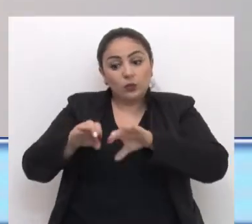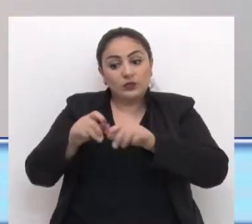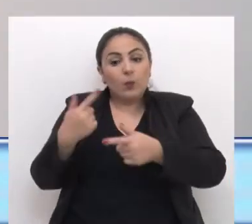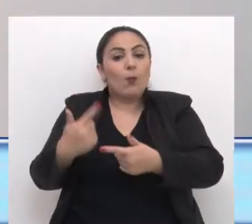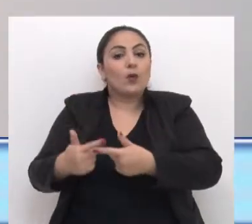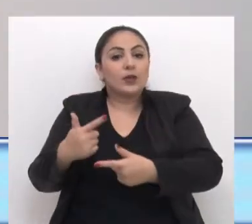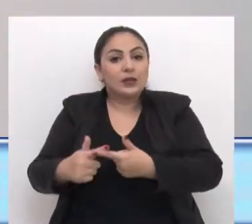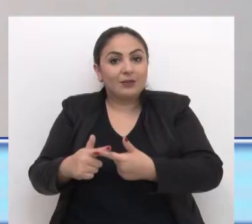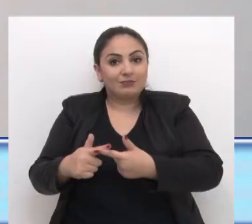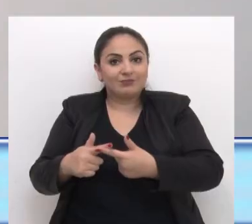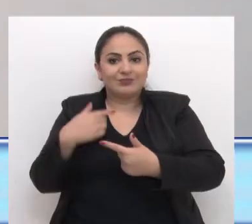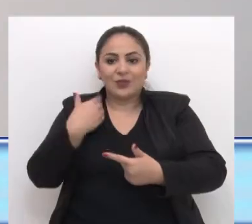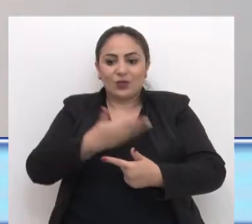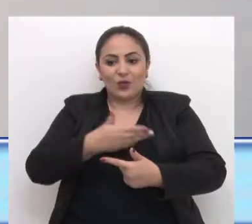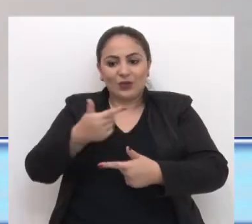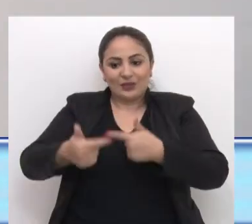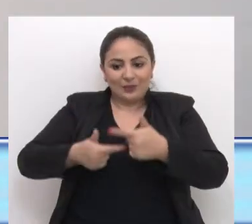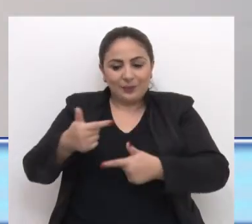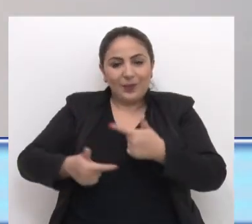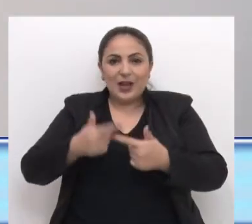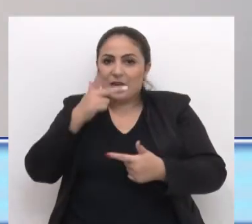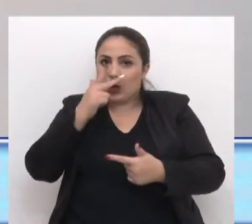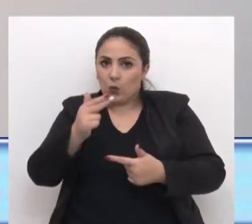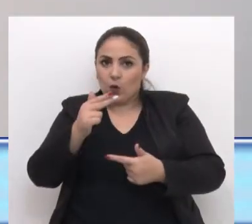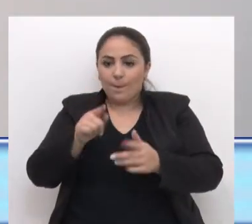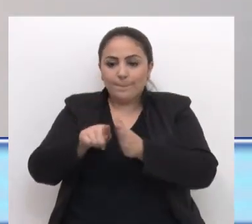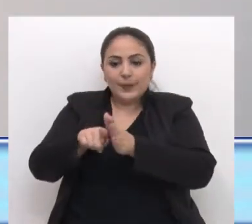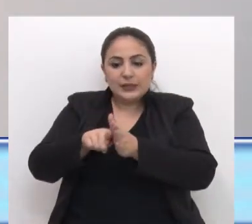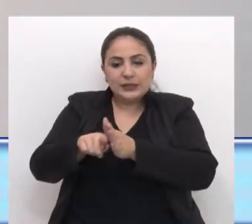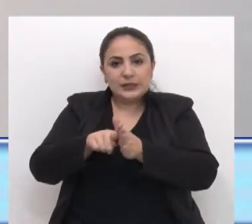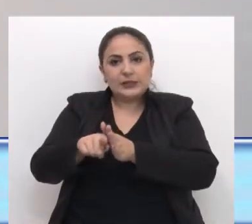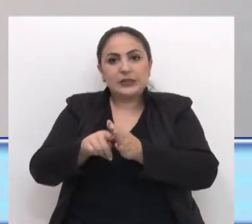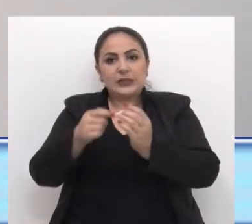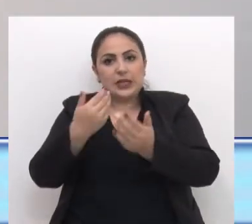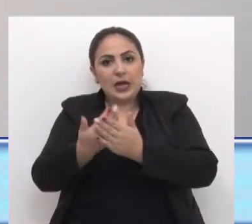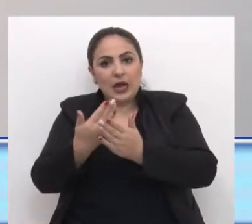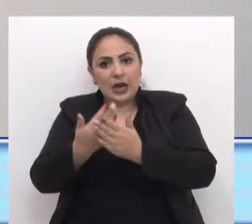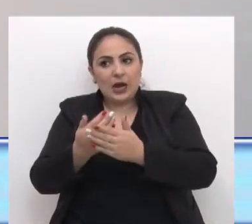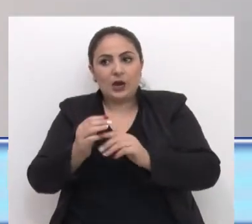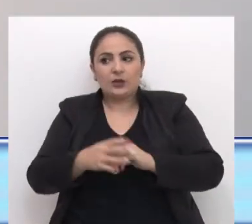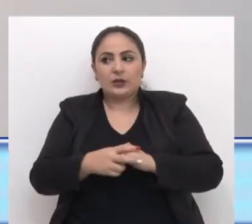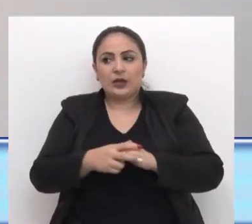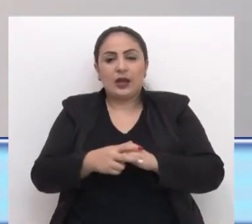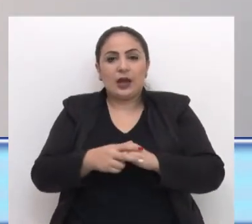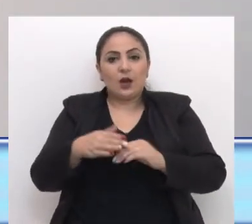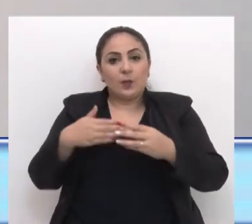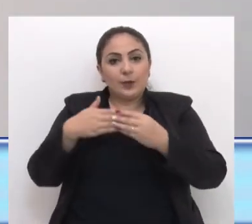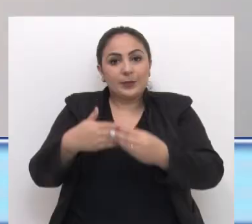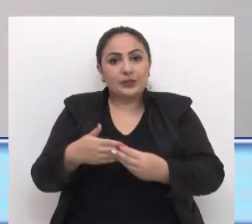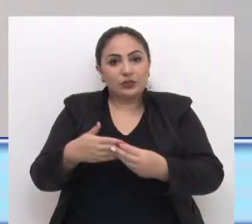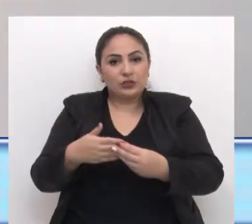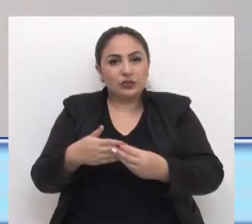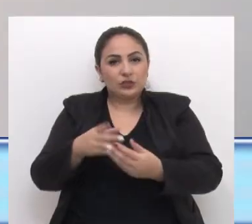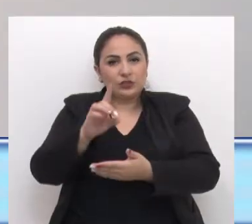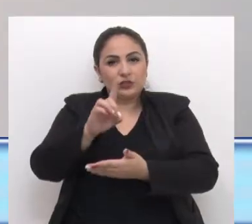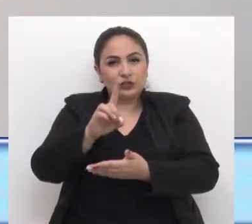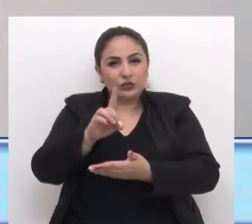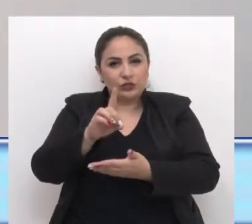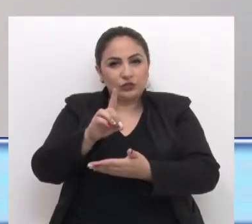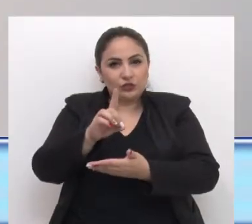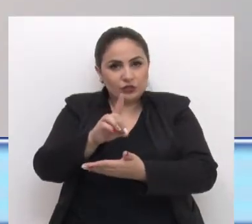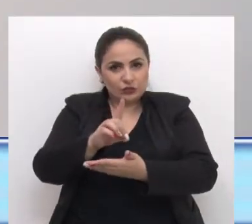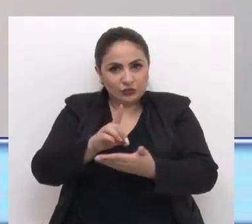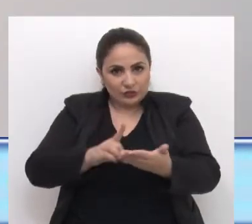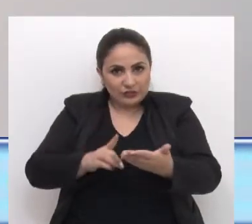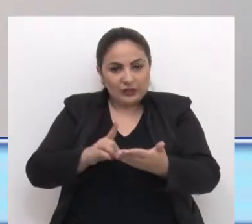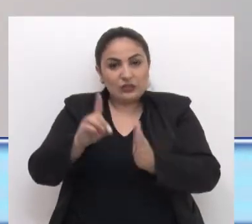da Educação? Porque a gente trata com as nossas pesquisas, as nossas aulas, a orientação das